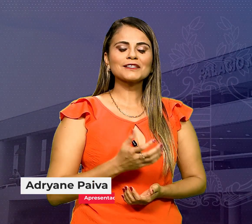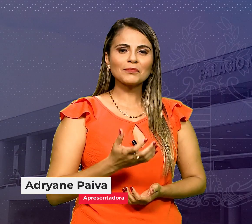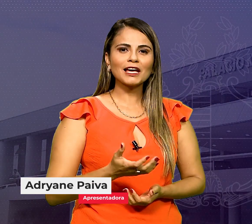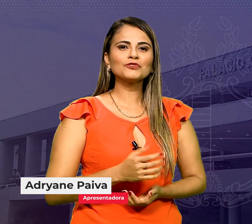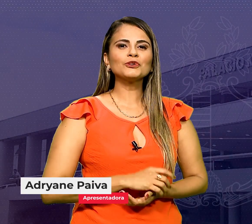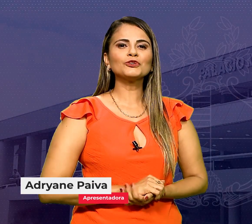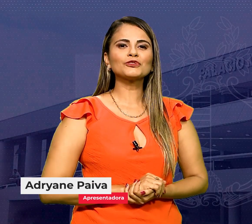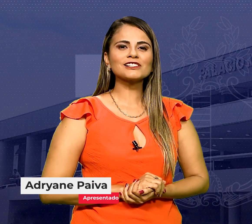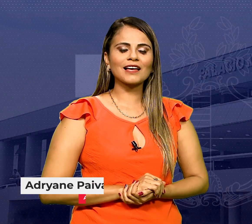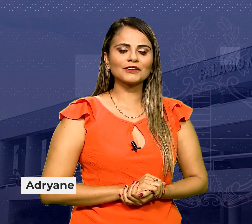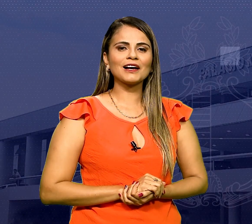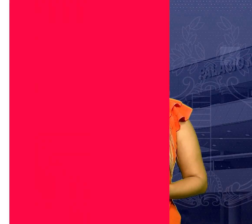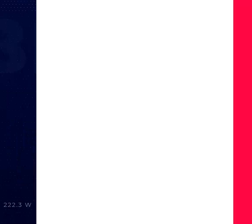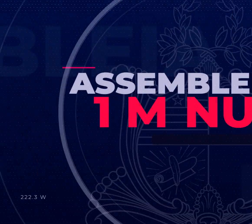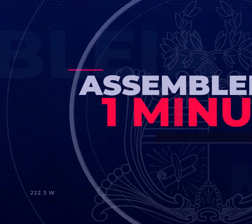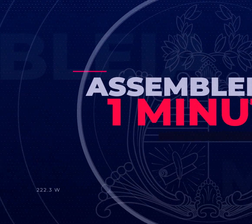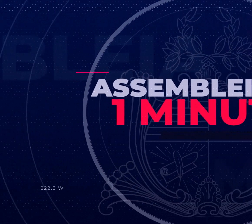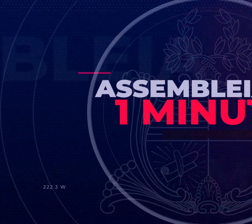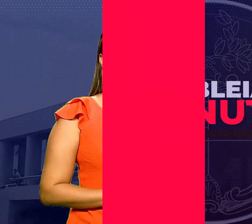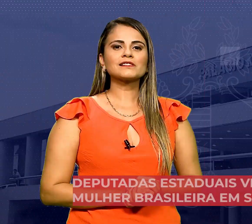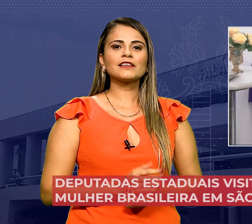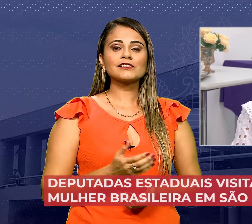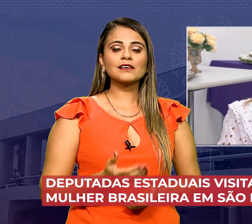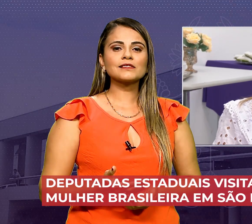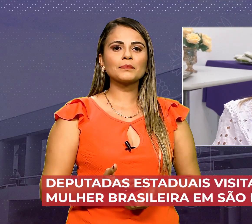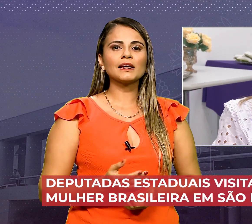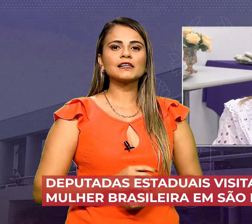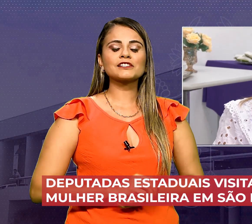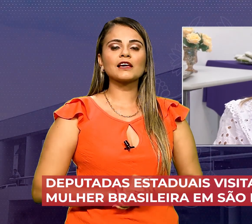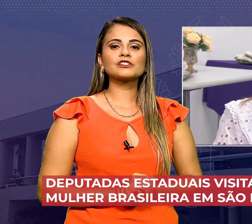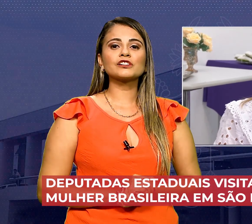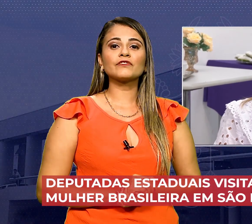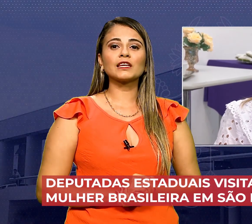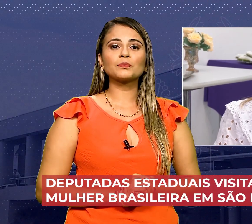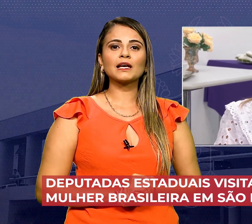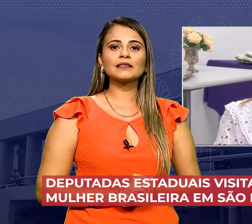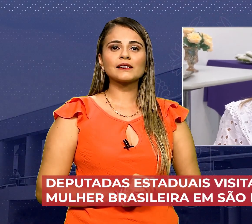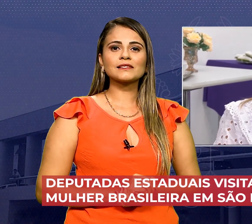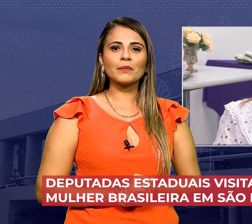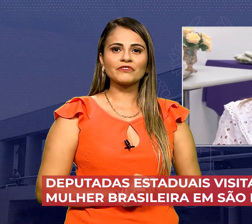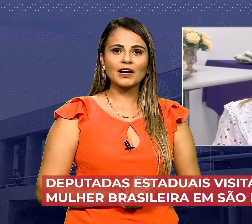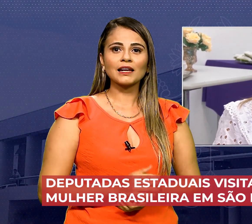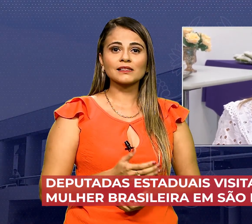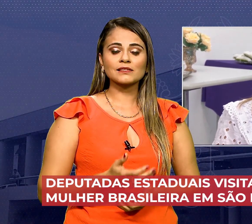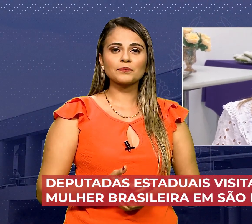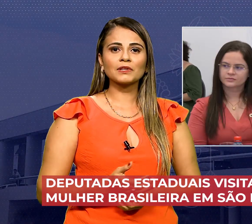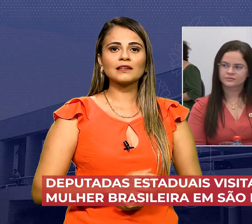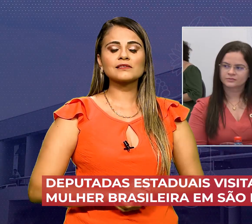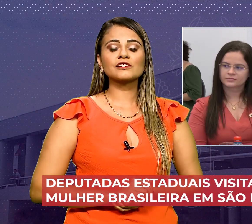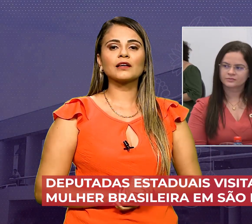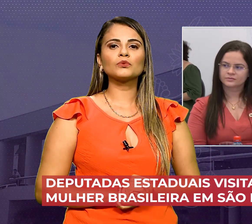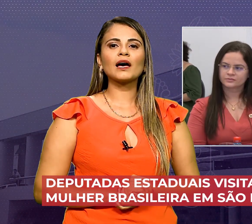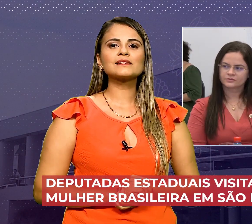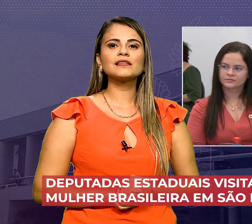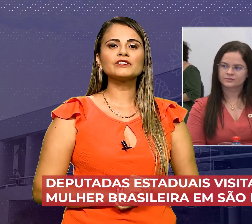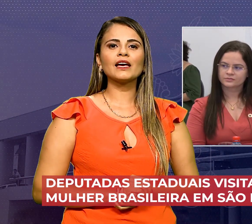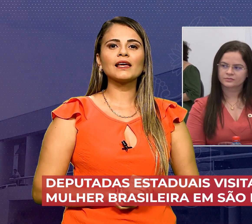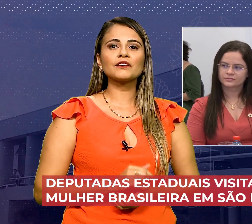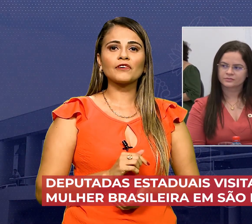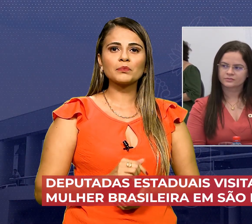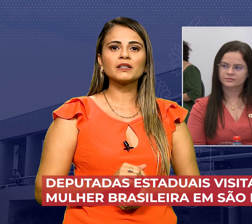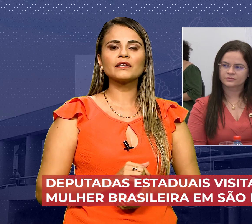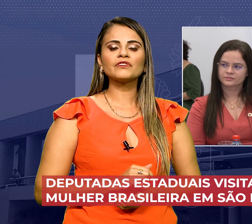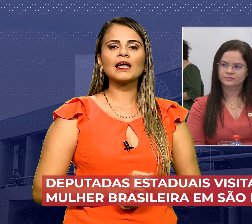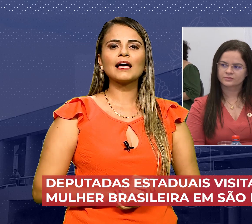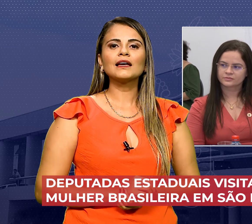Olá, o Assembleia em um Minuto está no ar. A presidente da Assembleia Legislativa, a deputada Iracema Vale, e as deputadas estaduais